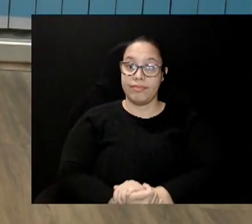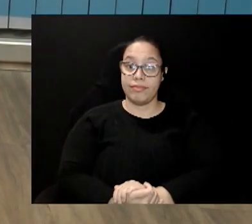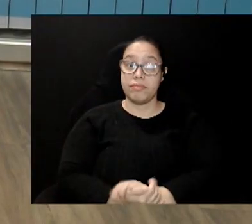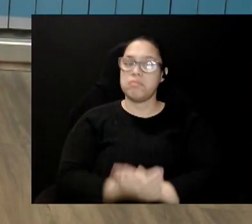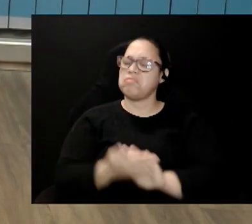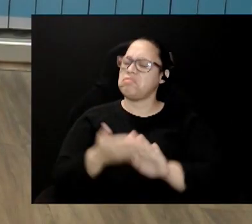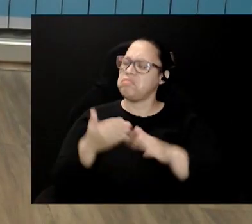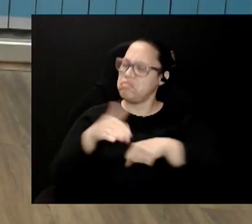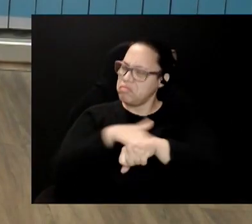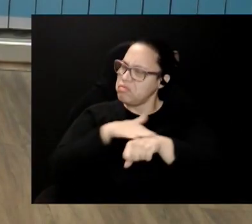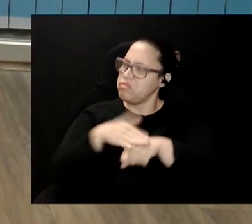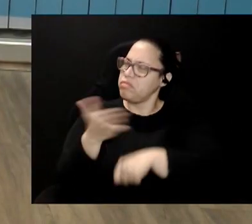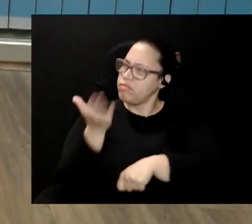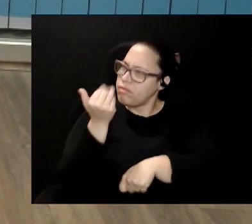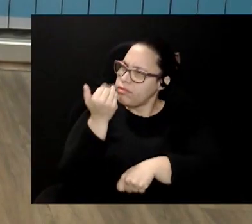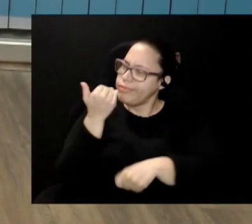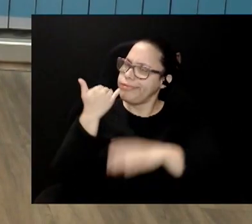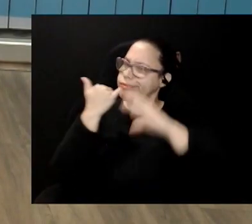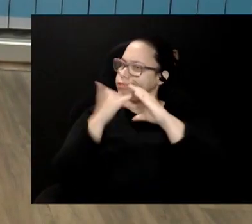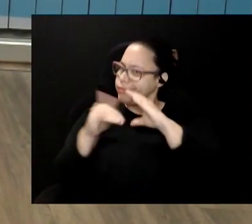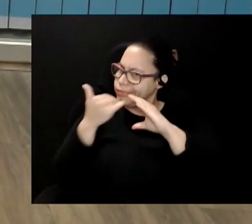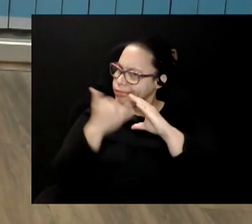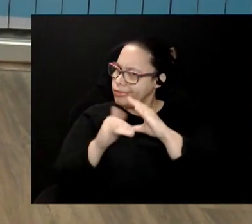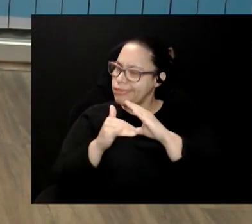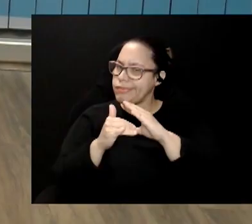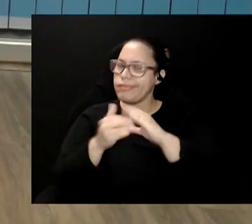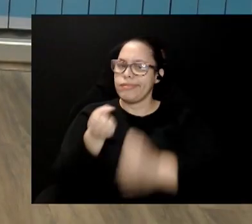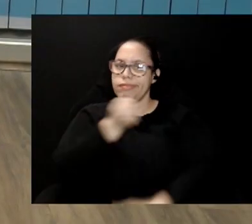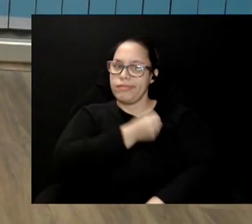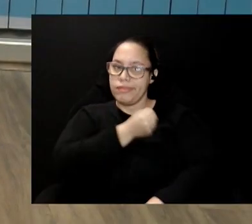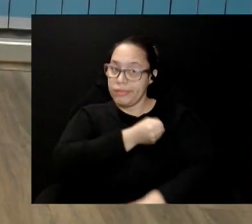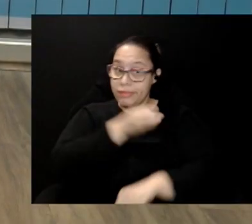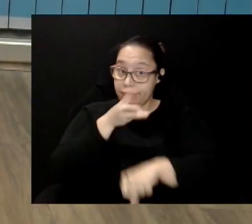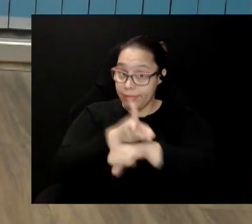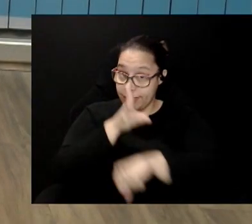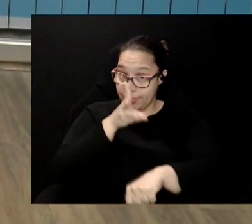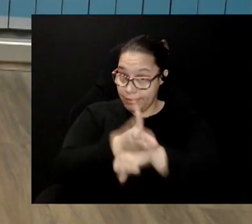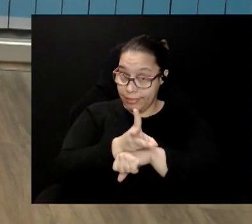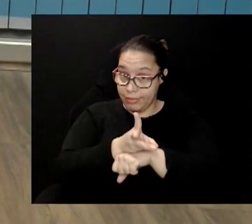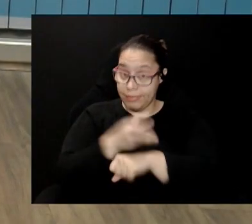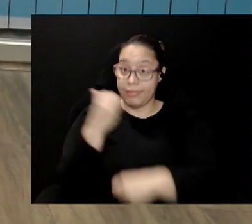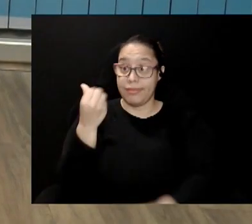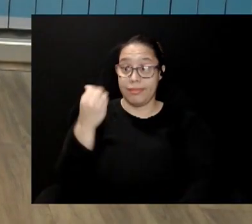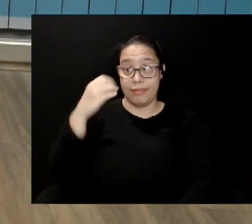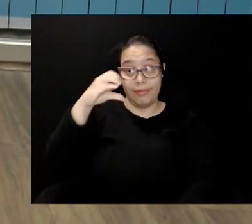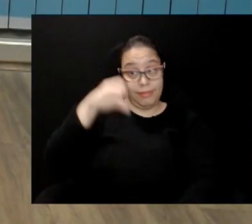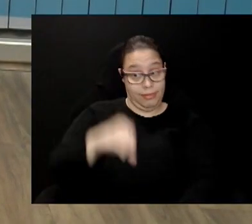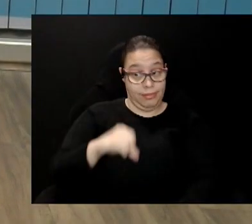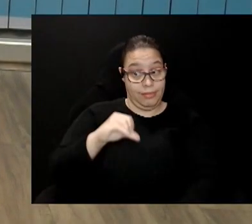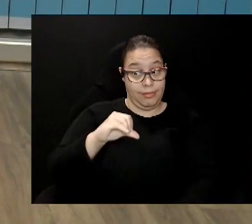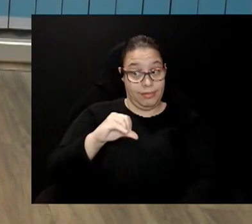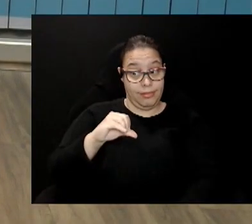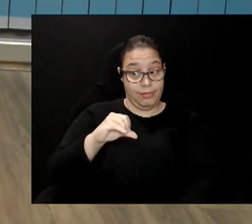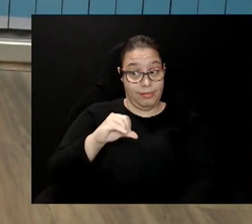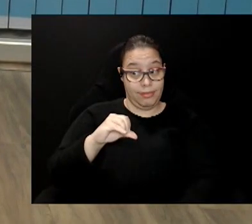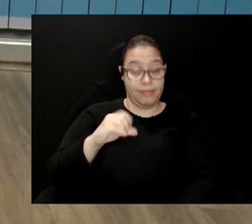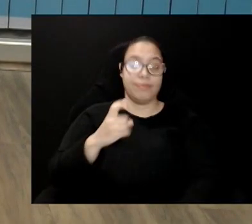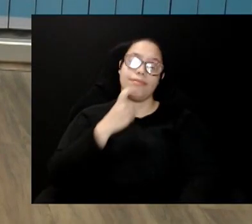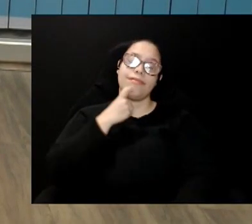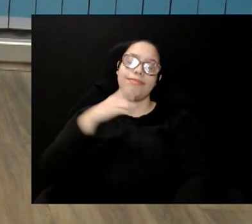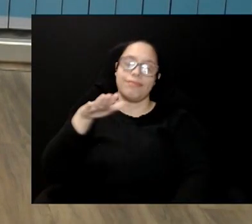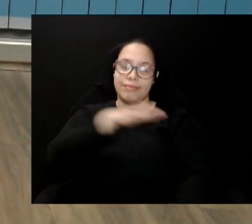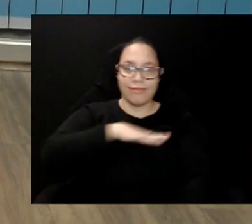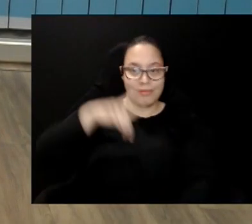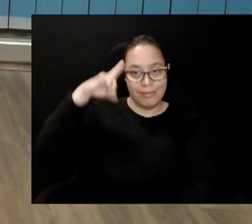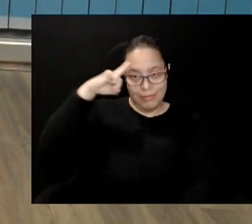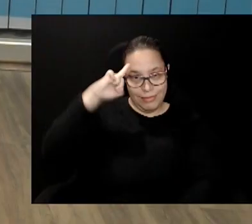conversar, participe, mande a sua mensagem para o número do nosso WhatsApp. 19 é o nosso DDD. Para você que é de Campinas e